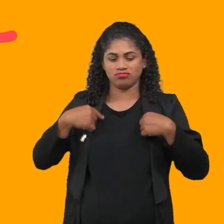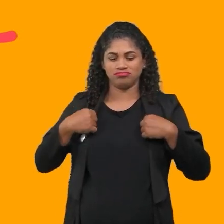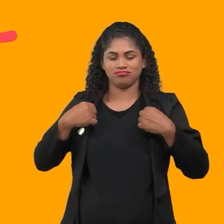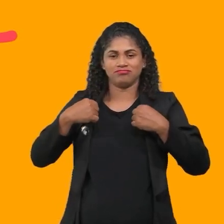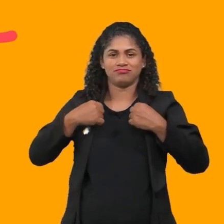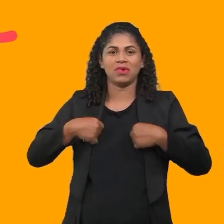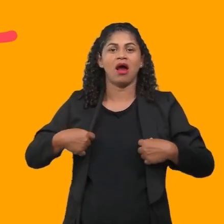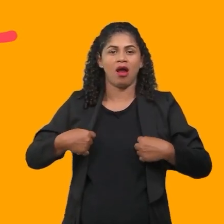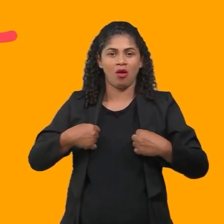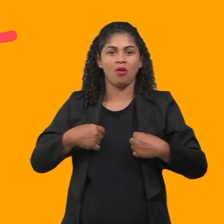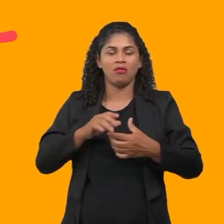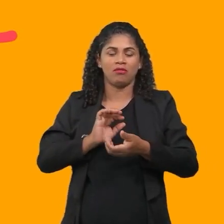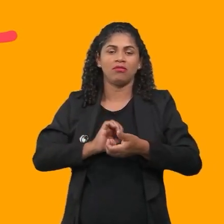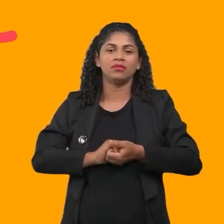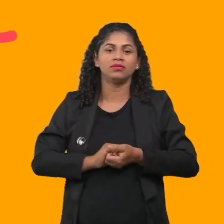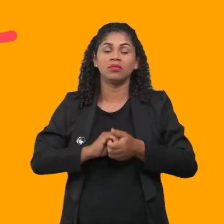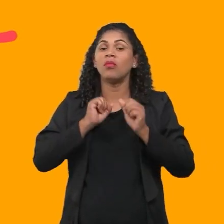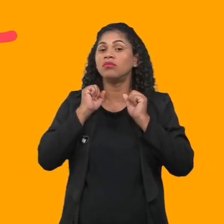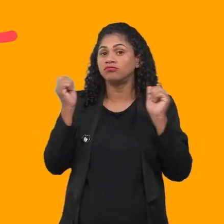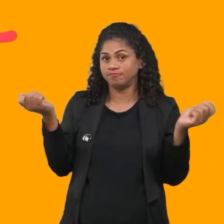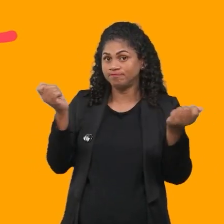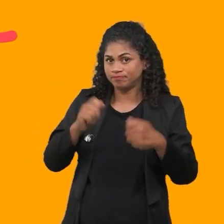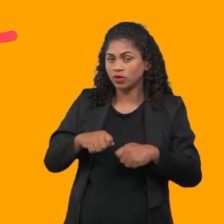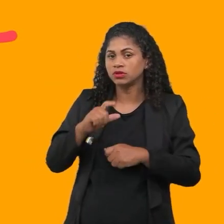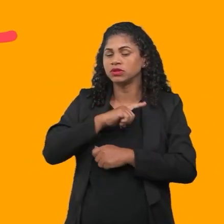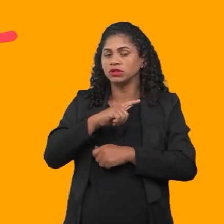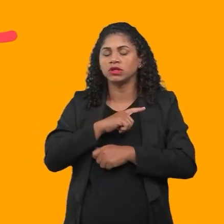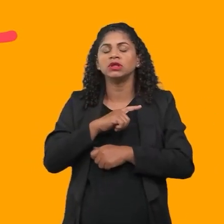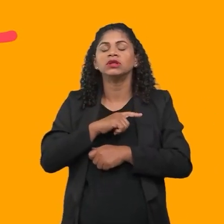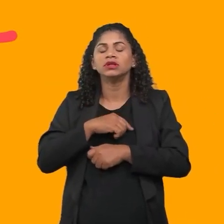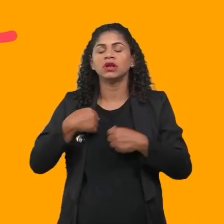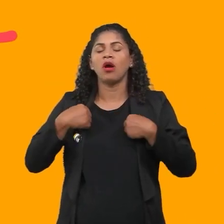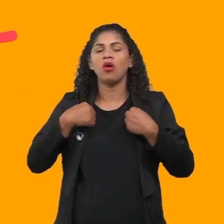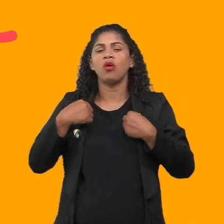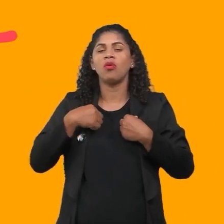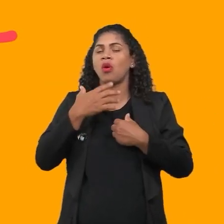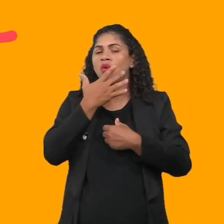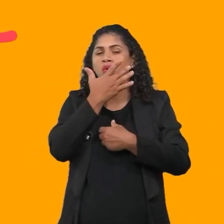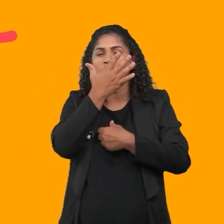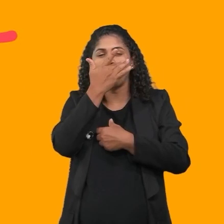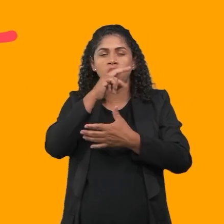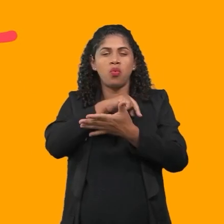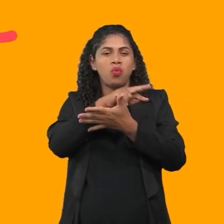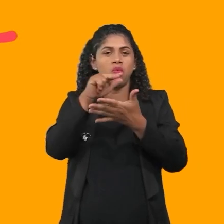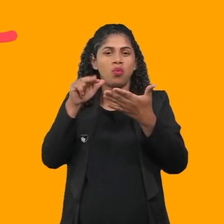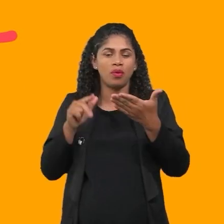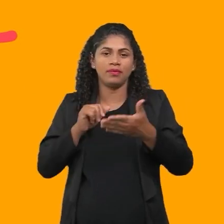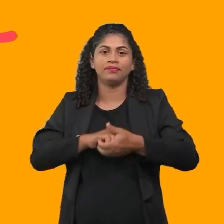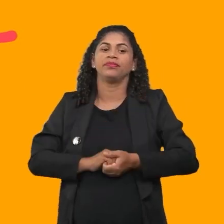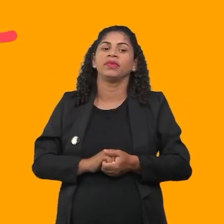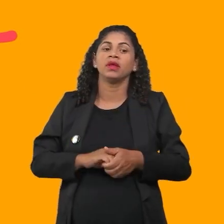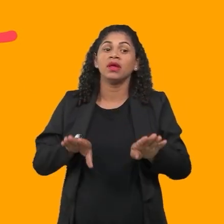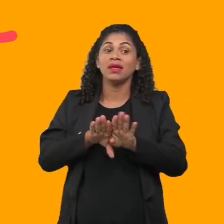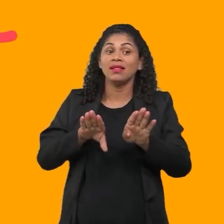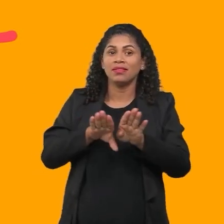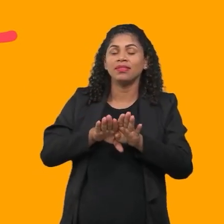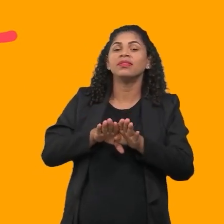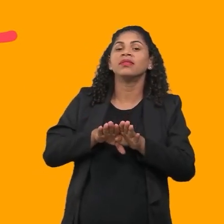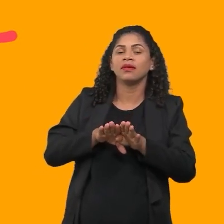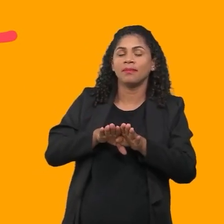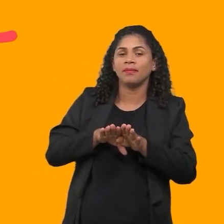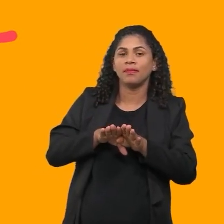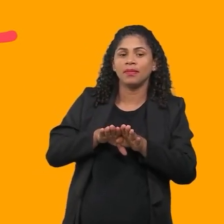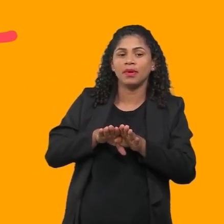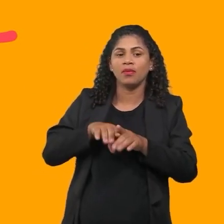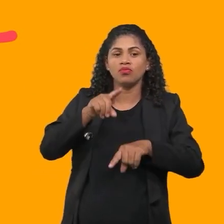né, para que eles possam ter essas roupas bem coloridas. Além de cosméticos naturais, como os óleos utilizados